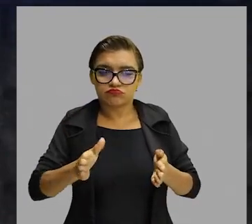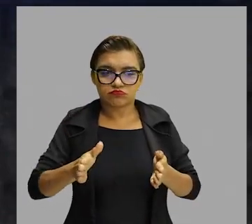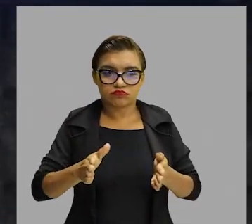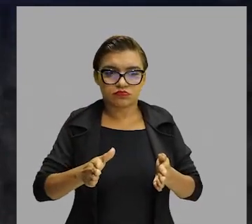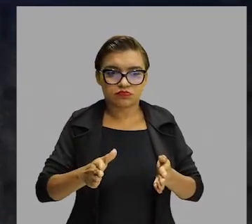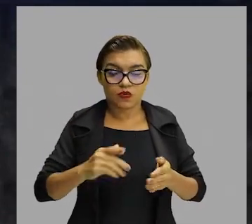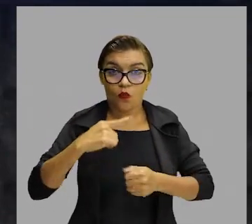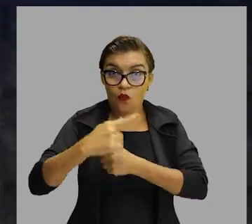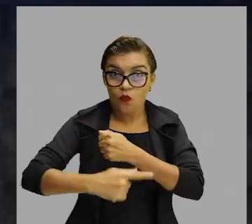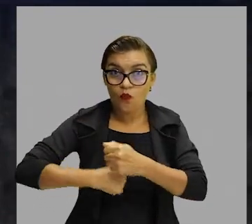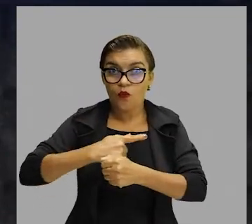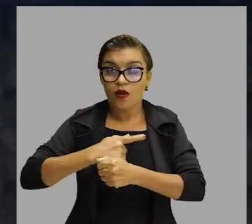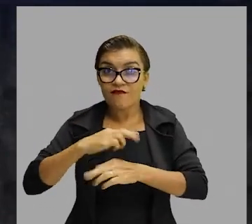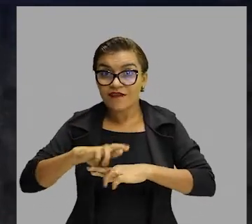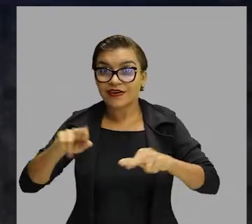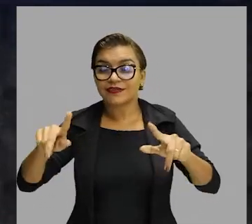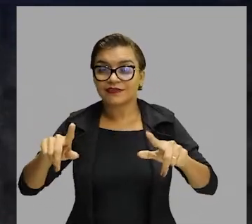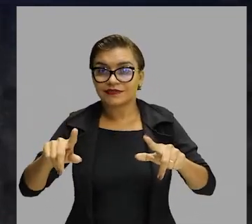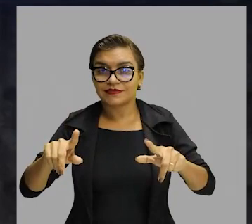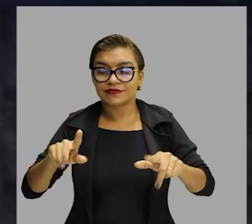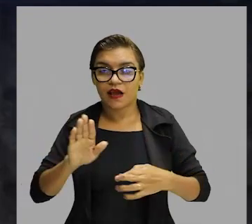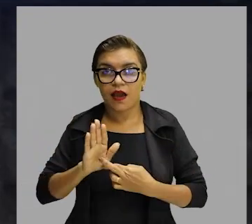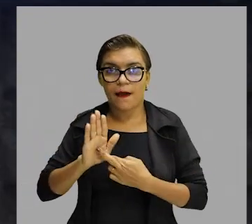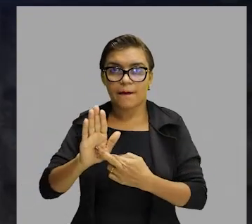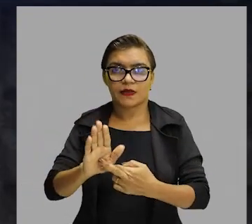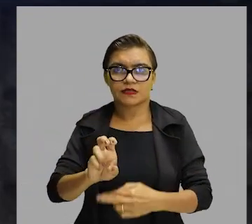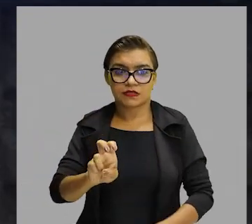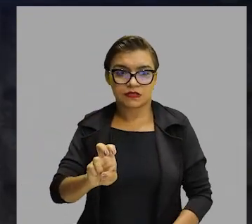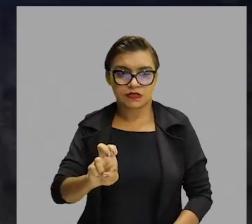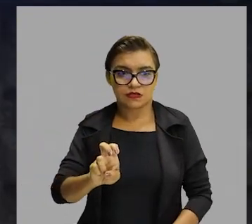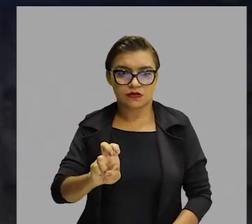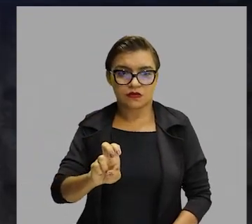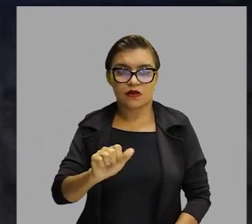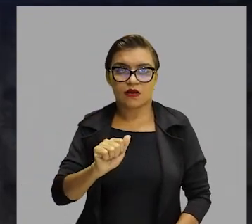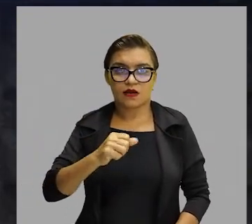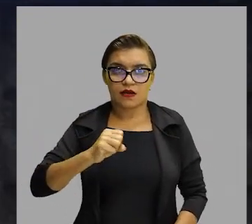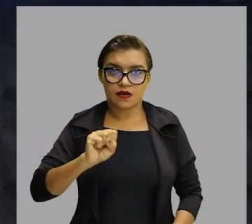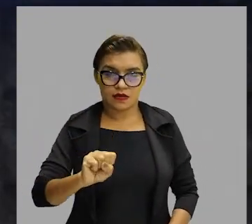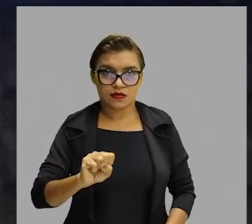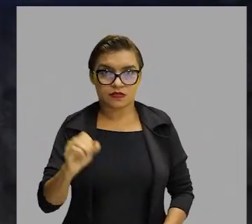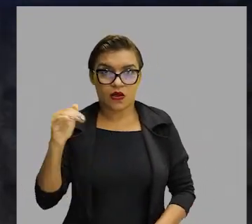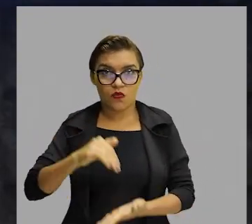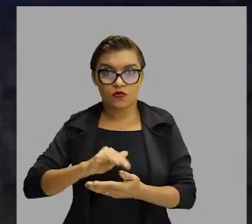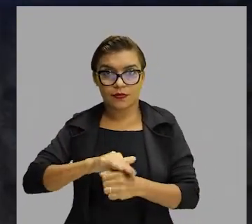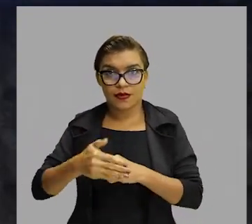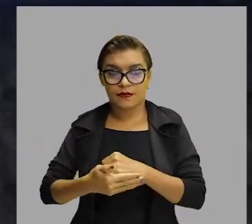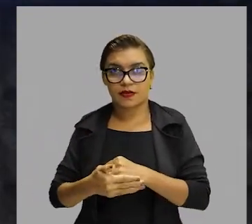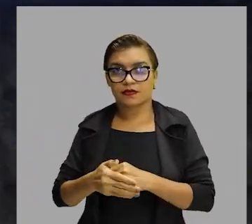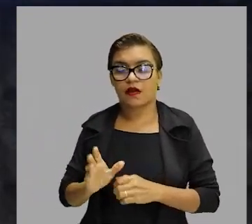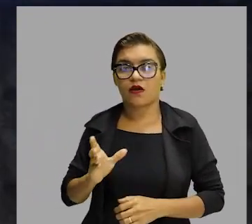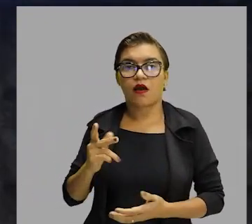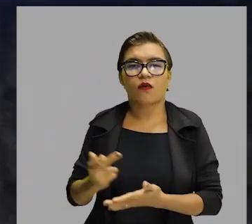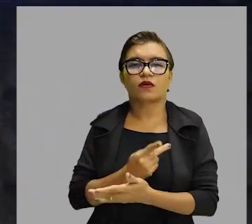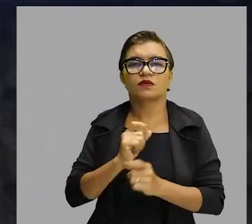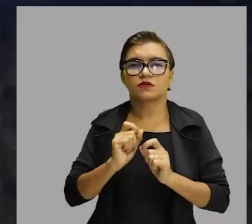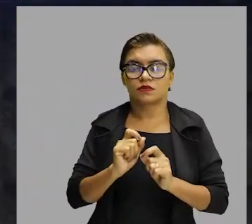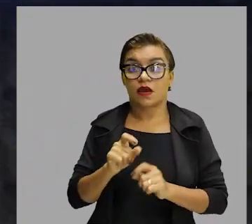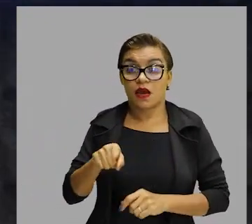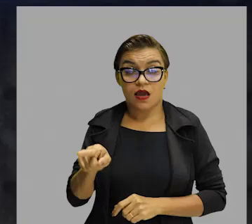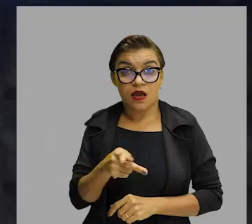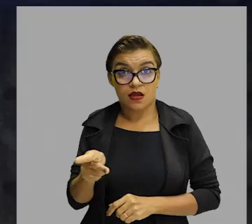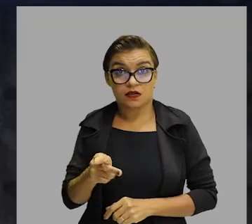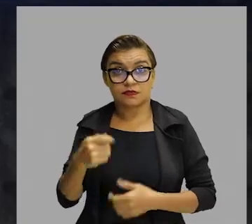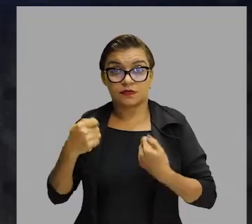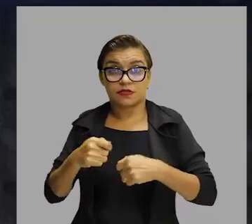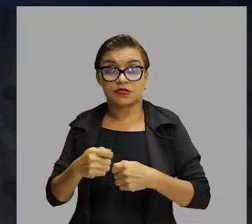um átomo diferente, que apresenta 5 elétrons na última camada. Olha o que vai acontecer. Eles necessitam só de 4, e